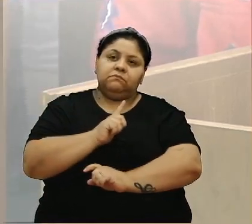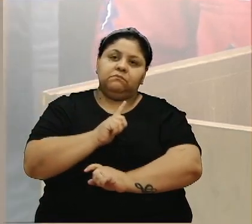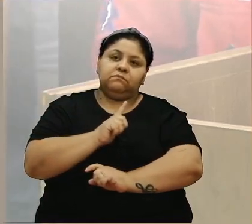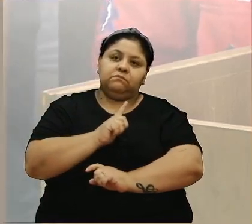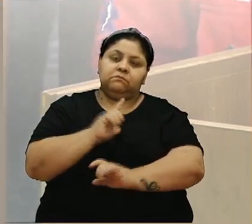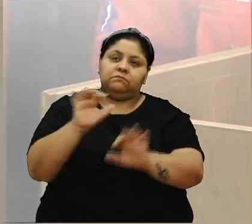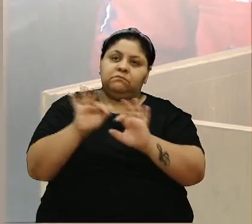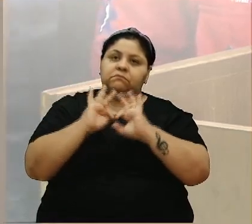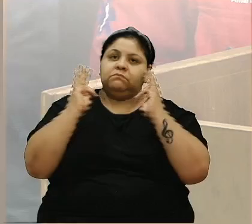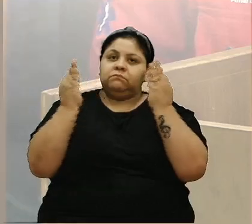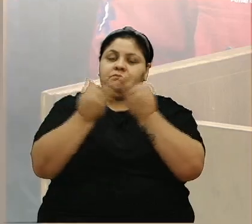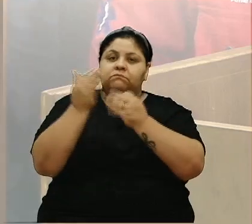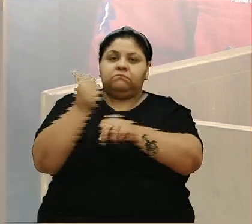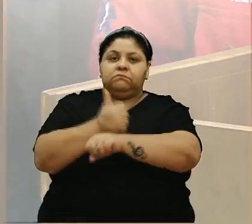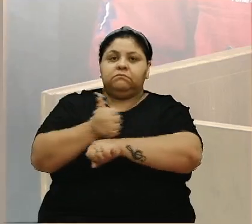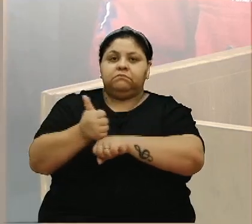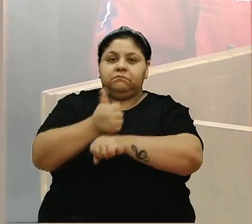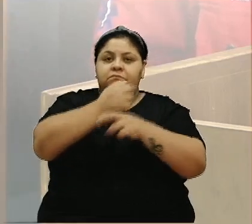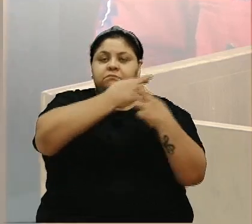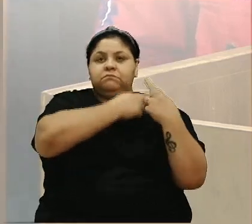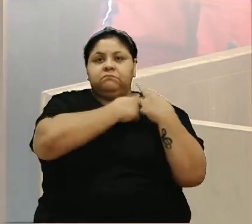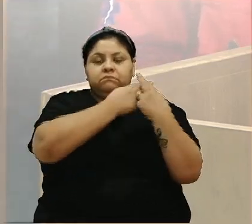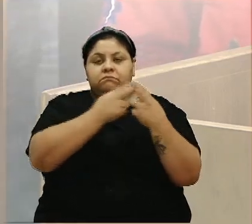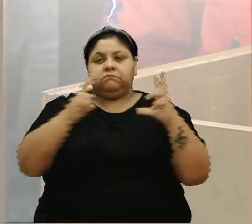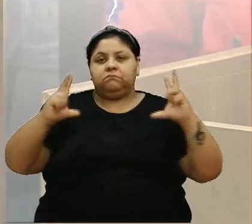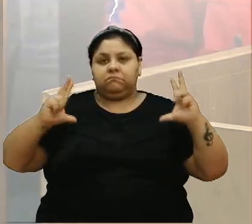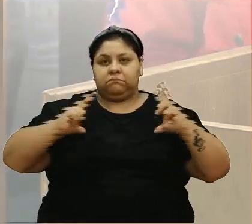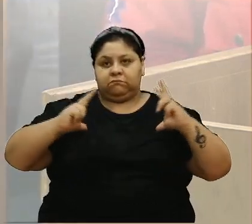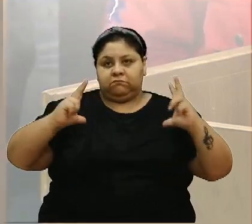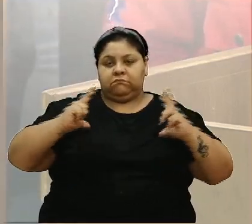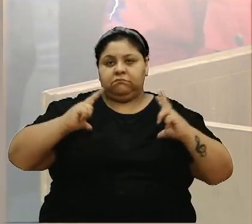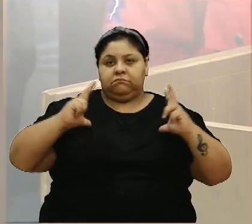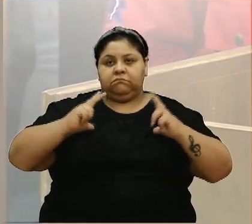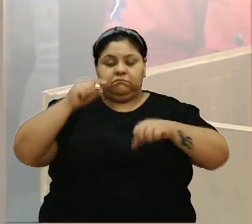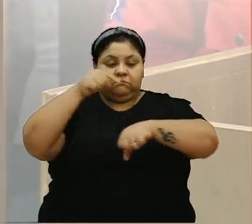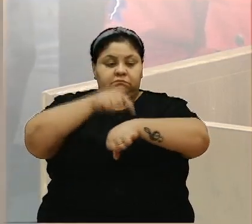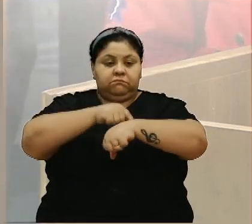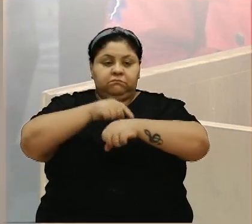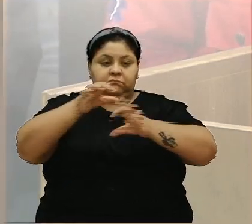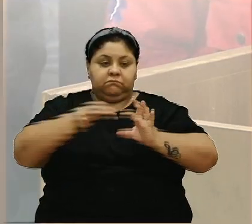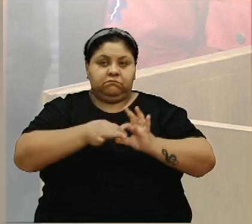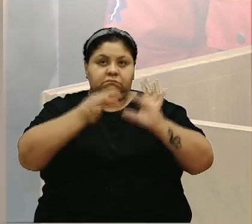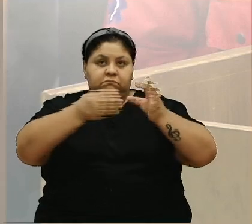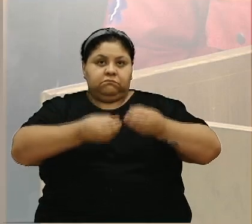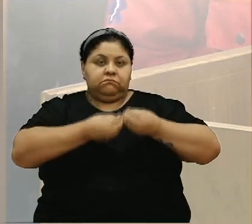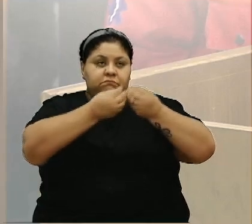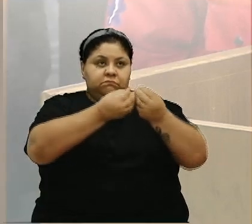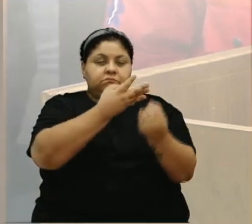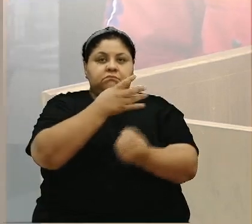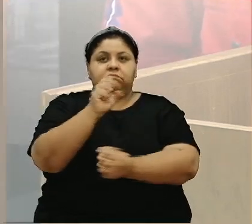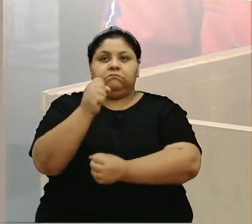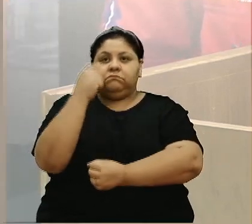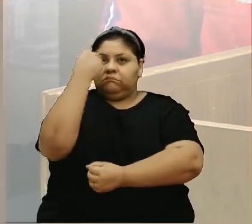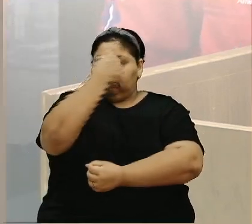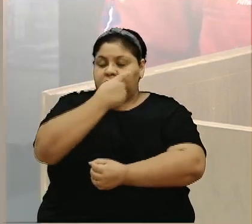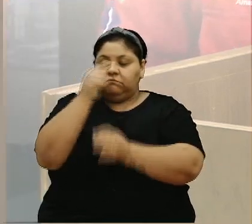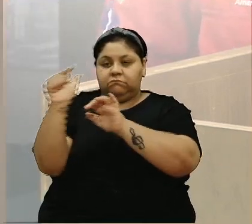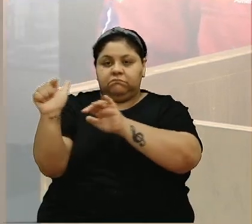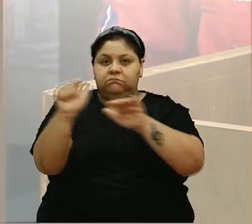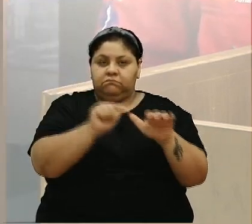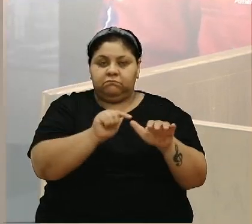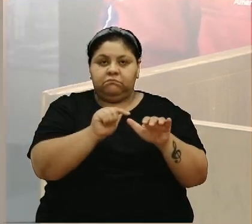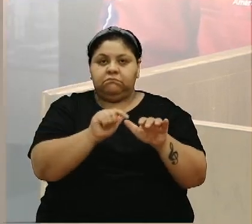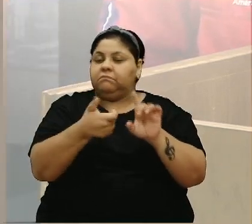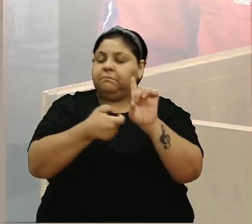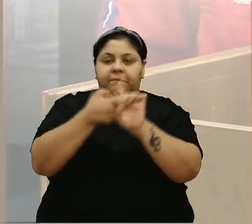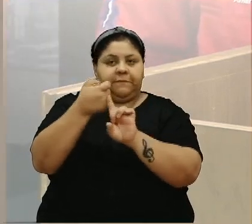suas famílias, profissões, responsabilidades particulares e que no seu tempo livre se doam 48 horas